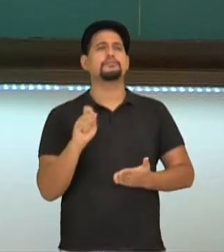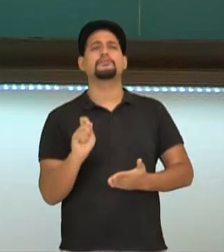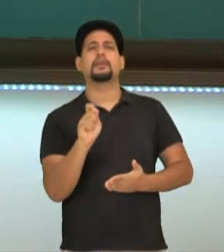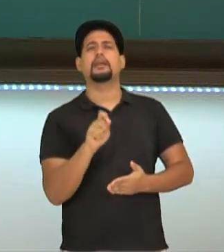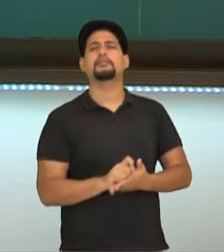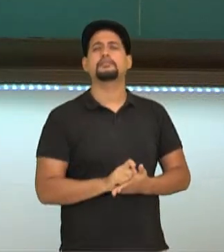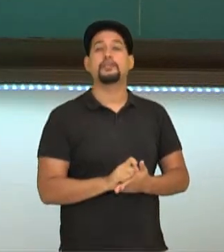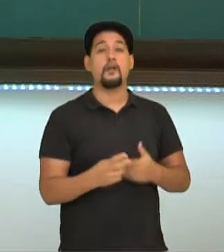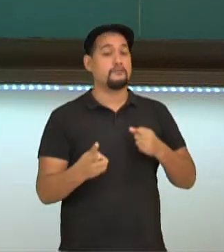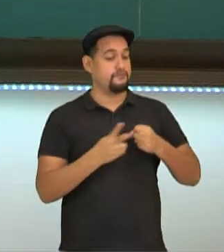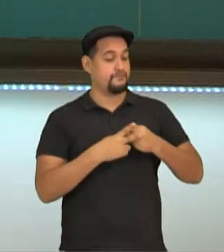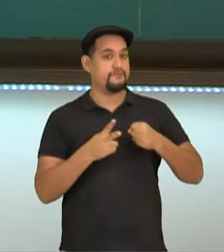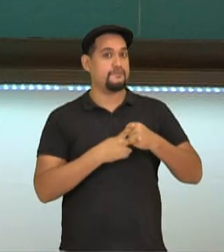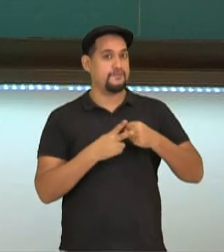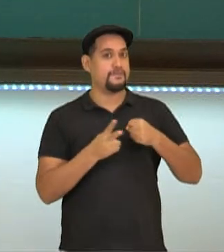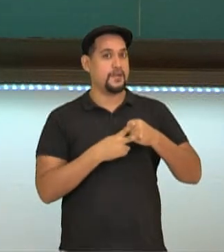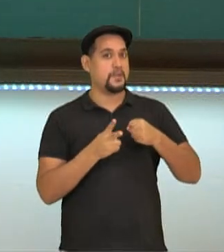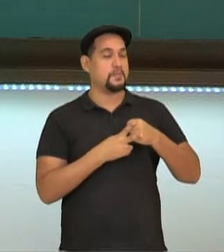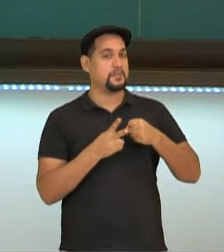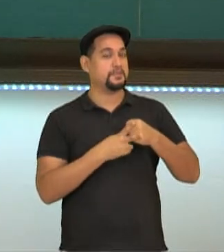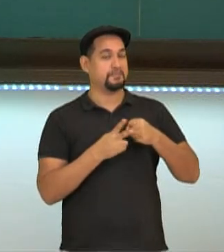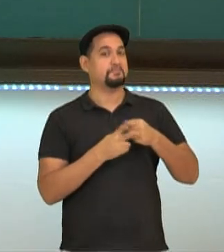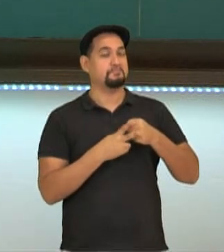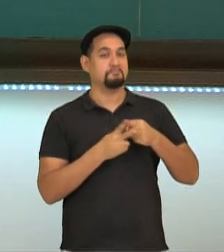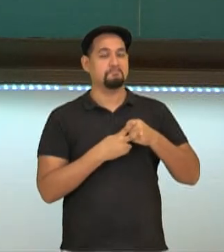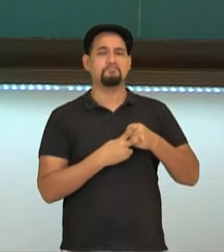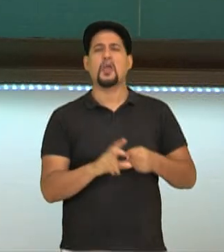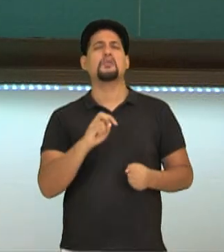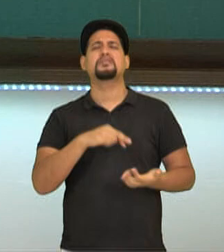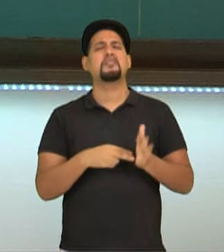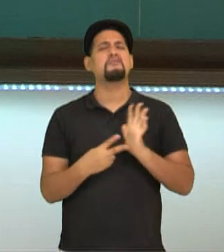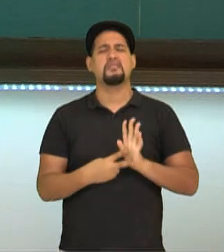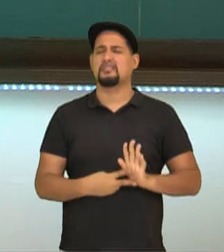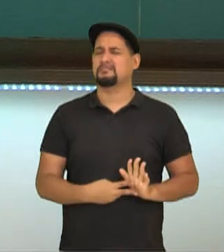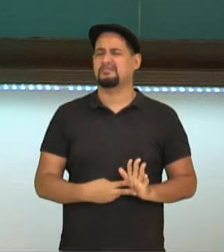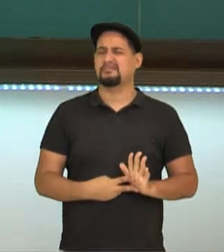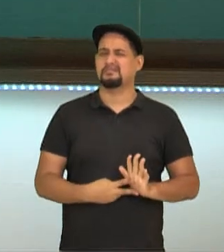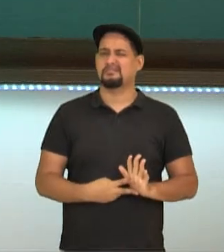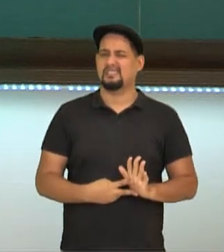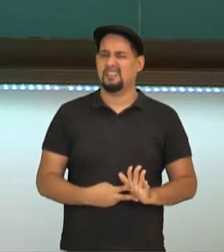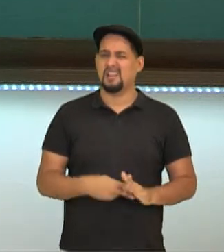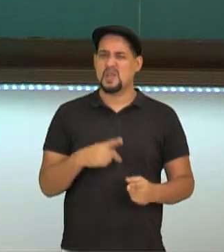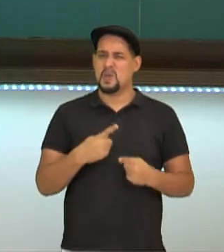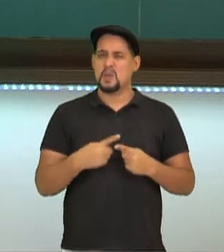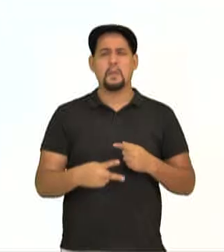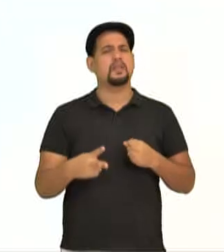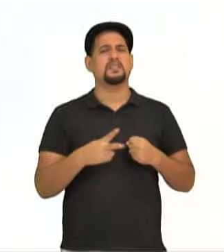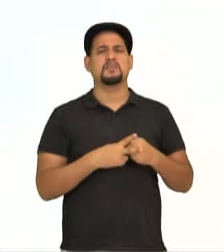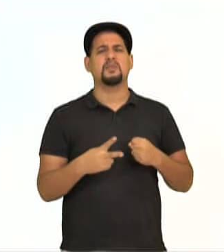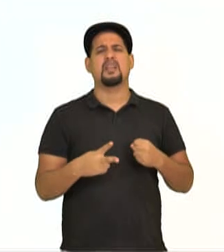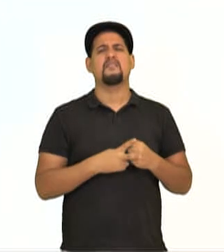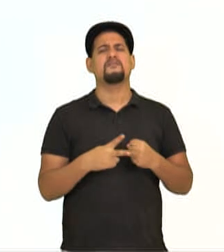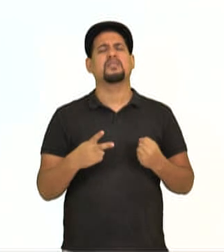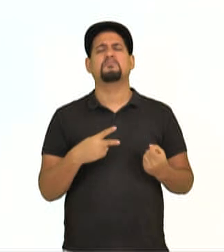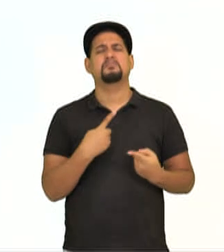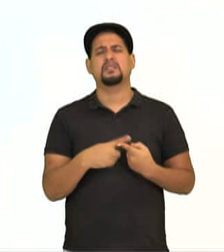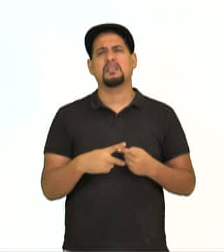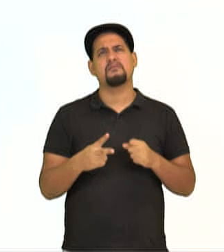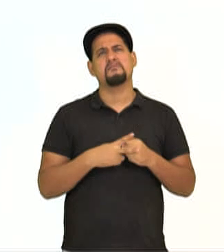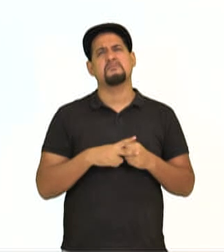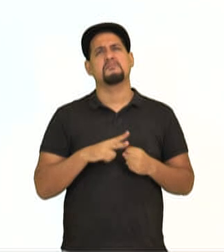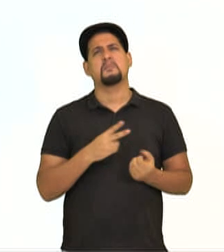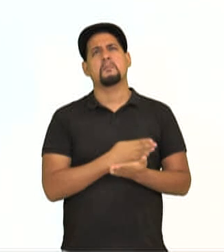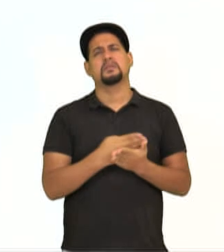o verbo. Uau! O que ele quer dizer? O que será que era no princípio? Era o verbo, né? Então, no